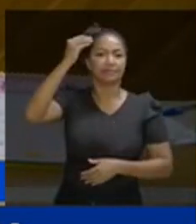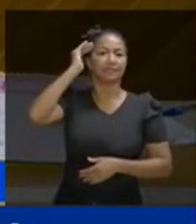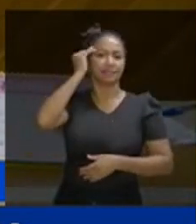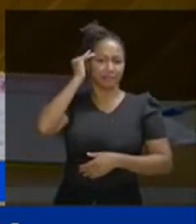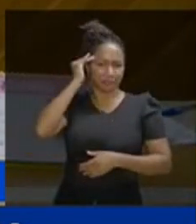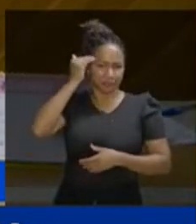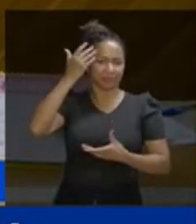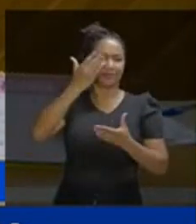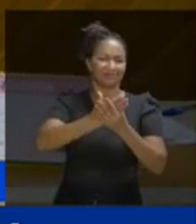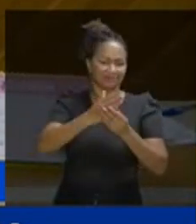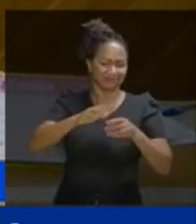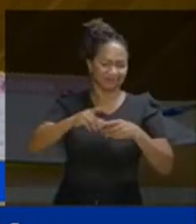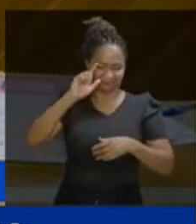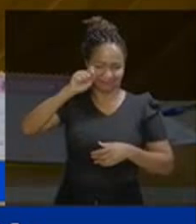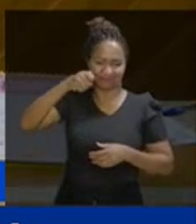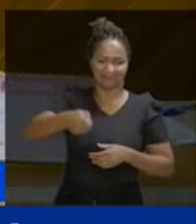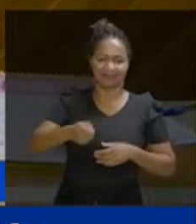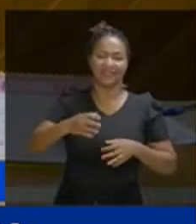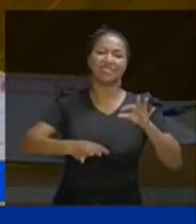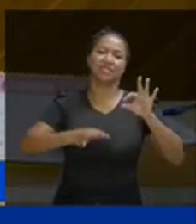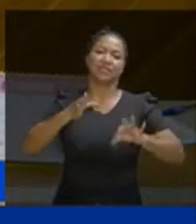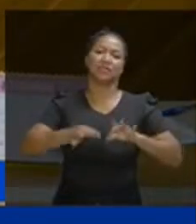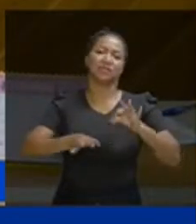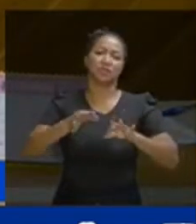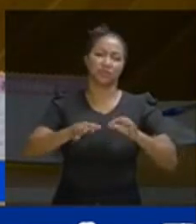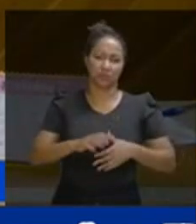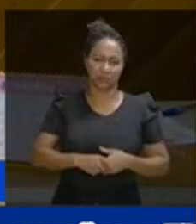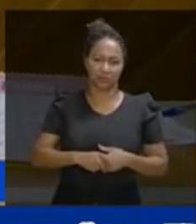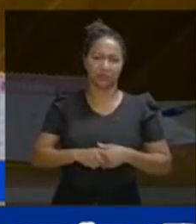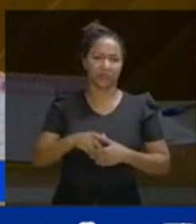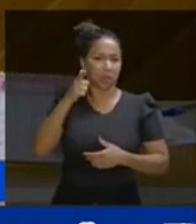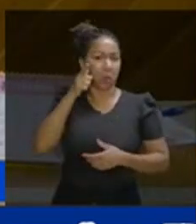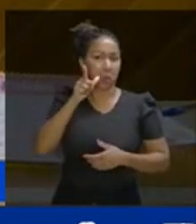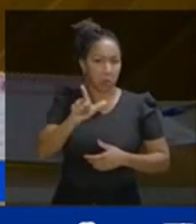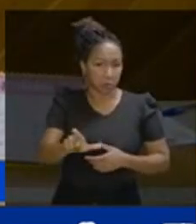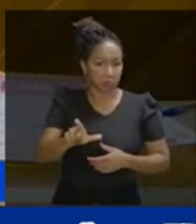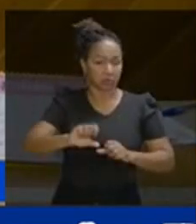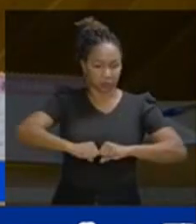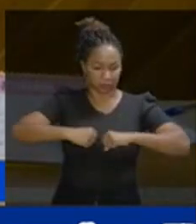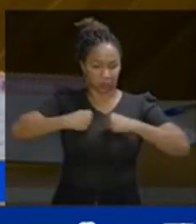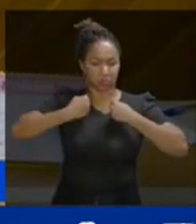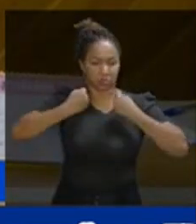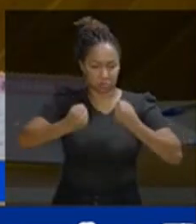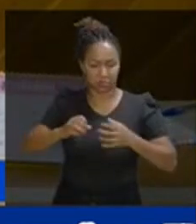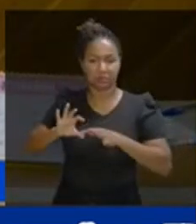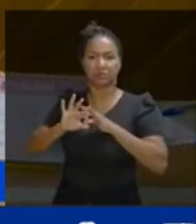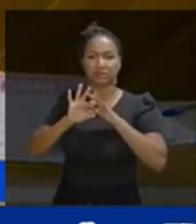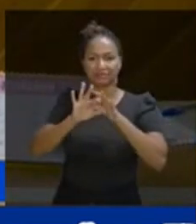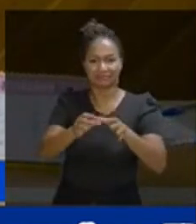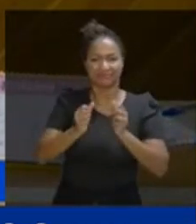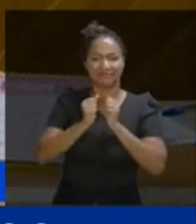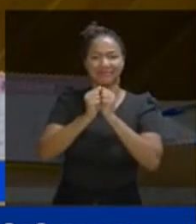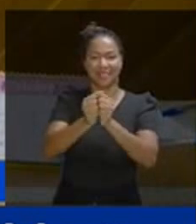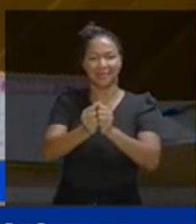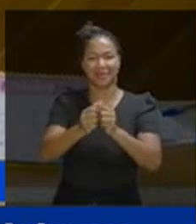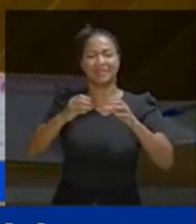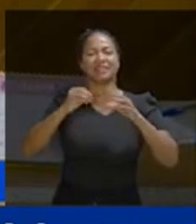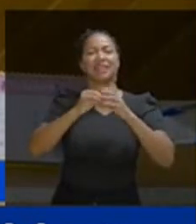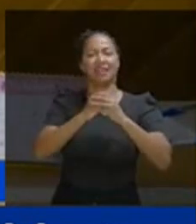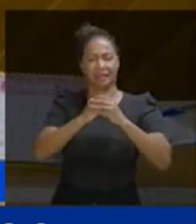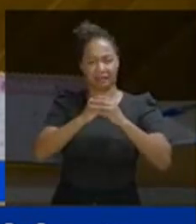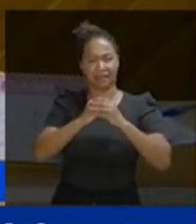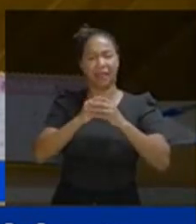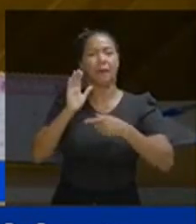atos, especialmente nas decisões judiciais. Essa conquista, que é fruto do empenho coletivo de todos que compõem o TRE